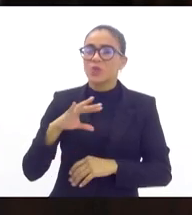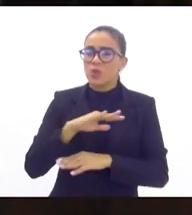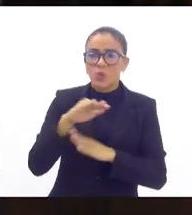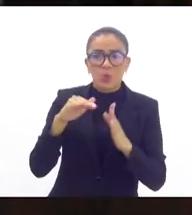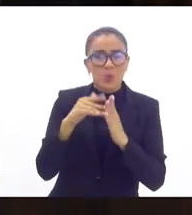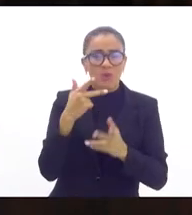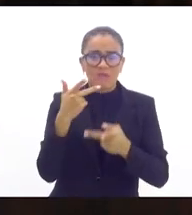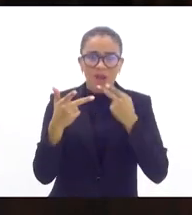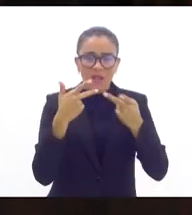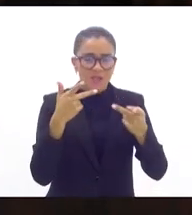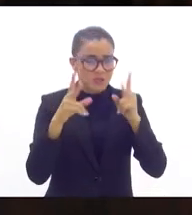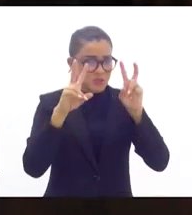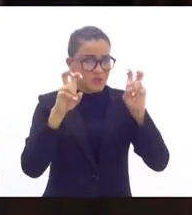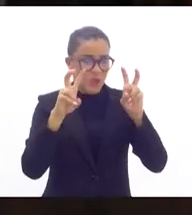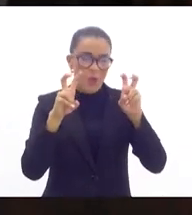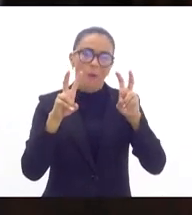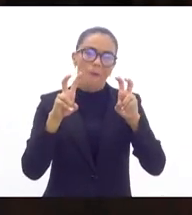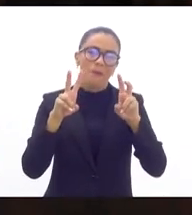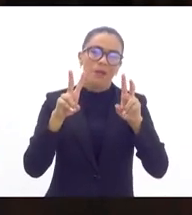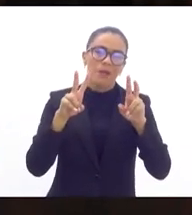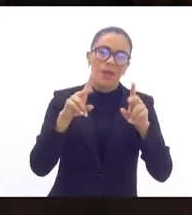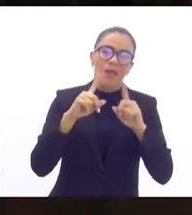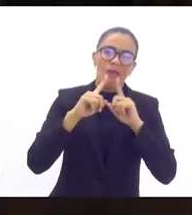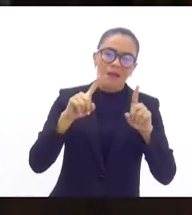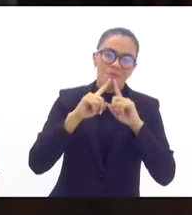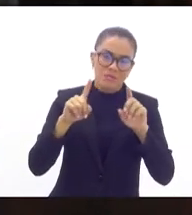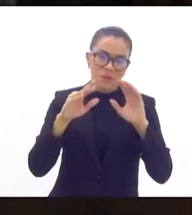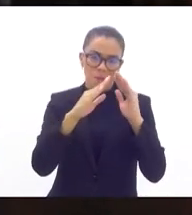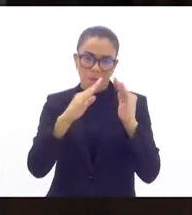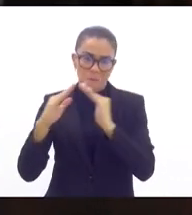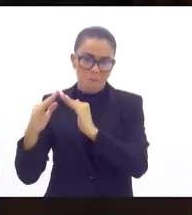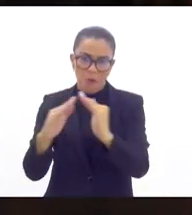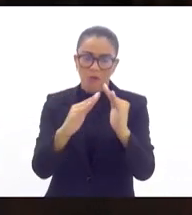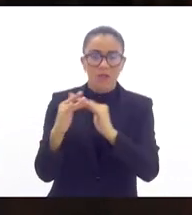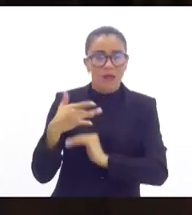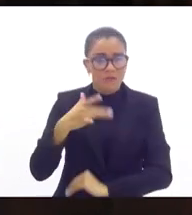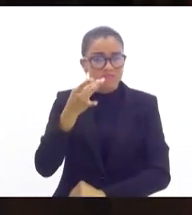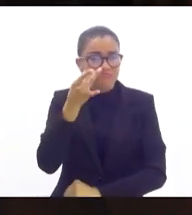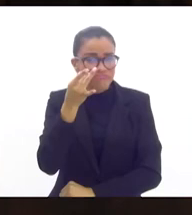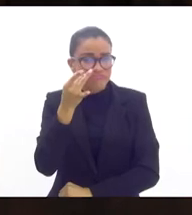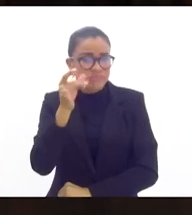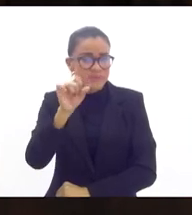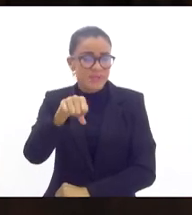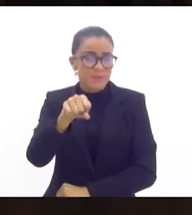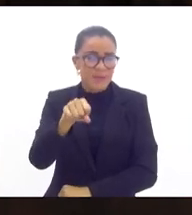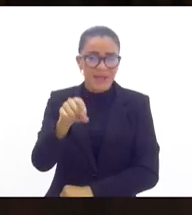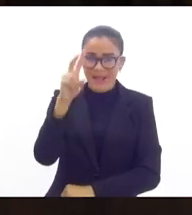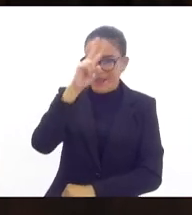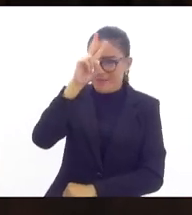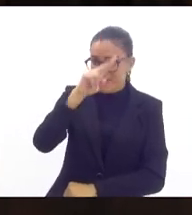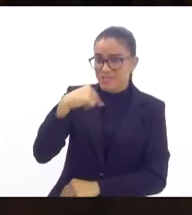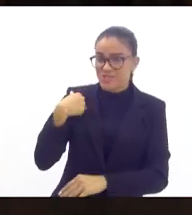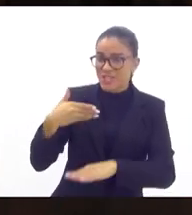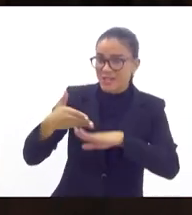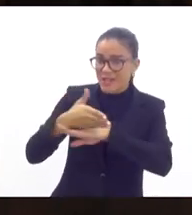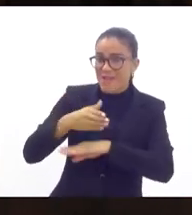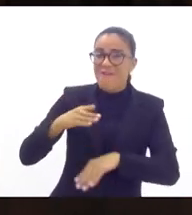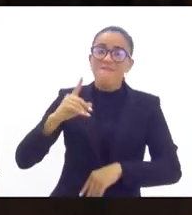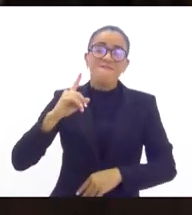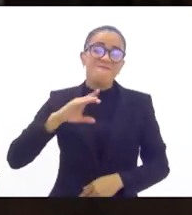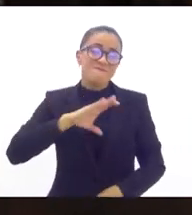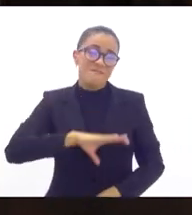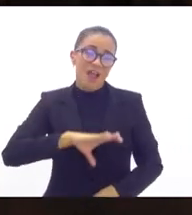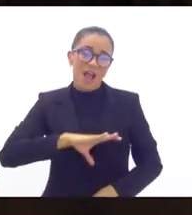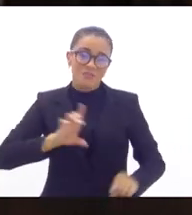pelos moradores pela autoridades aqui presente a gente presenciou muito isso naquele jogo que a gente foi verificar entre Vasco e